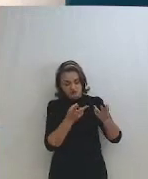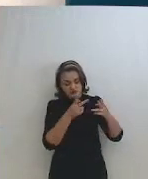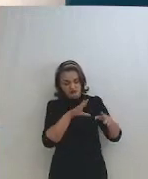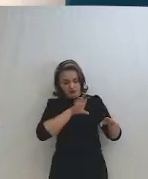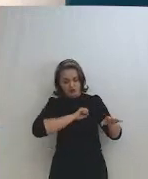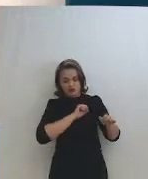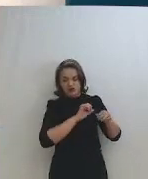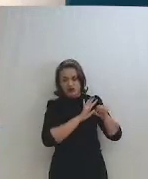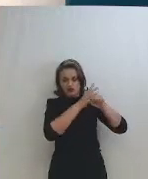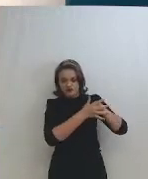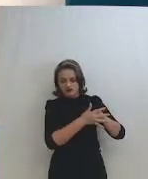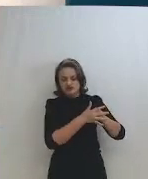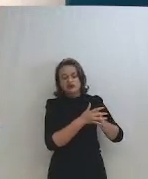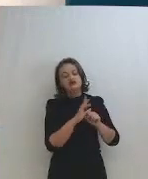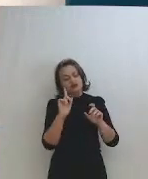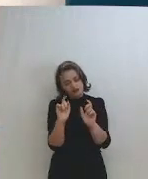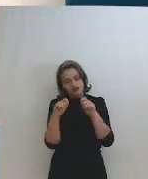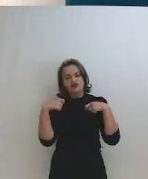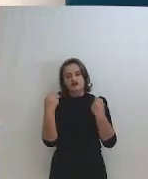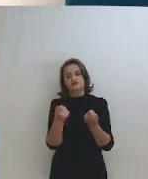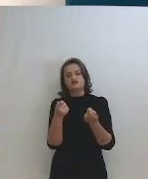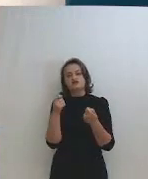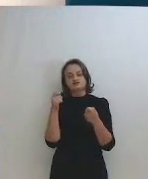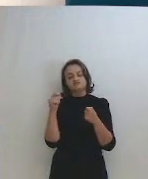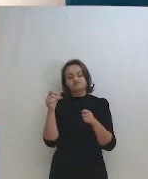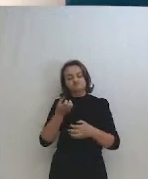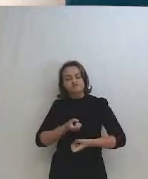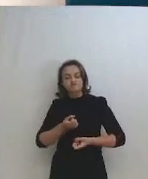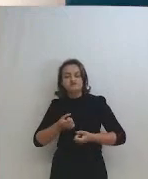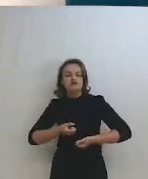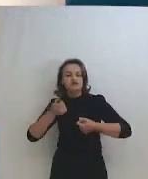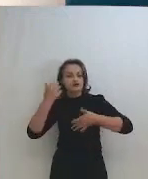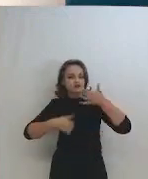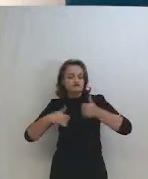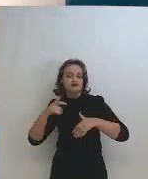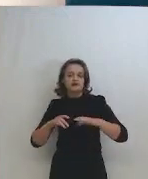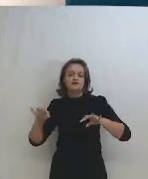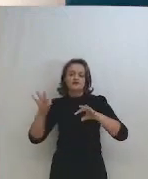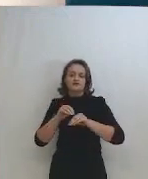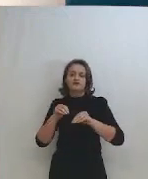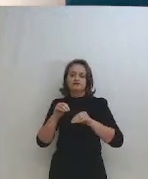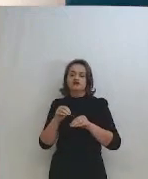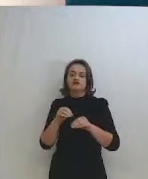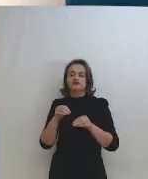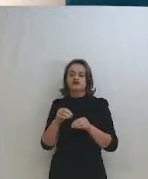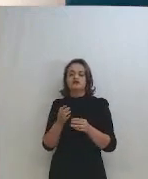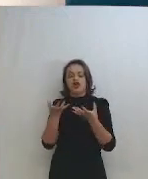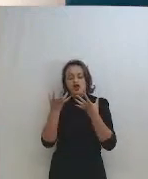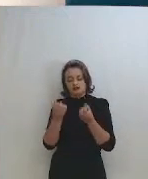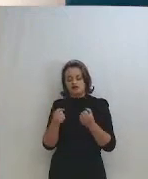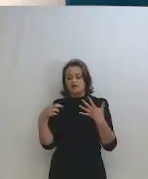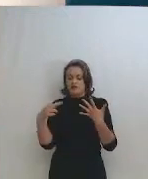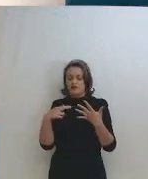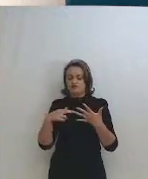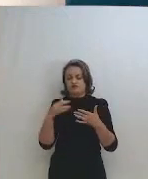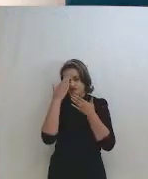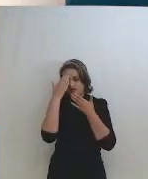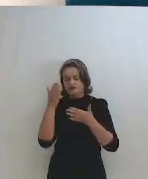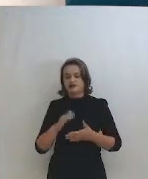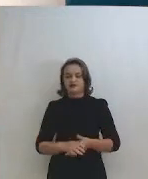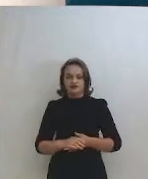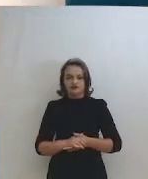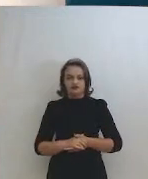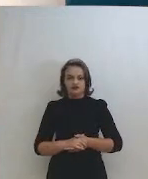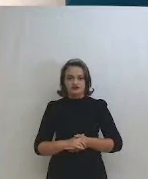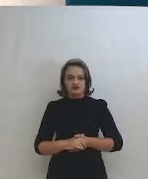defesa vem se manifestar pelo conhecimento e provimento do recurso. Muito obrigado. Obrigado,